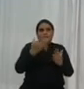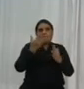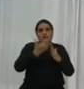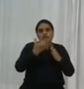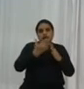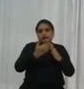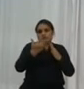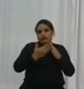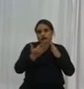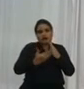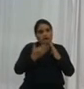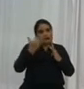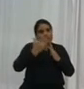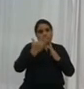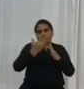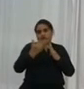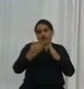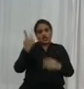normal, independente disso.